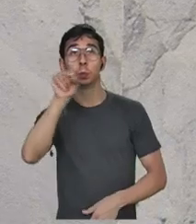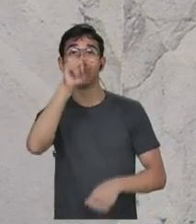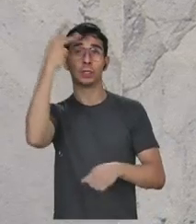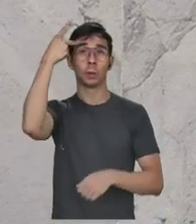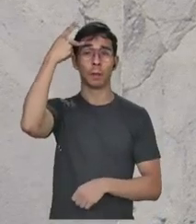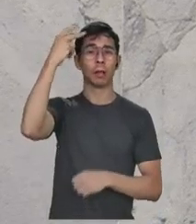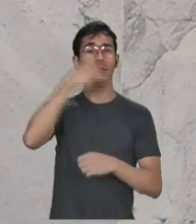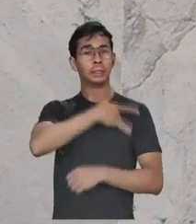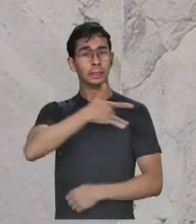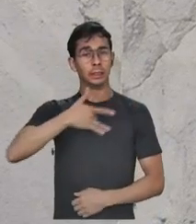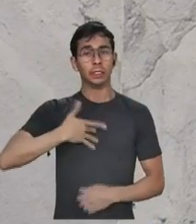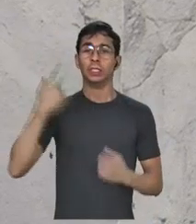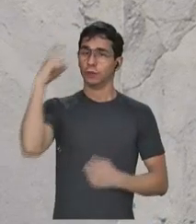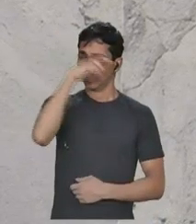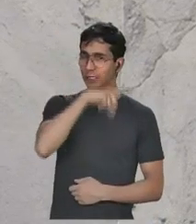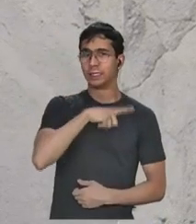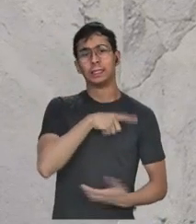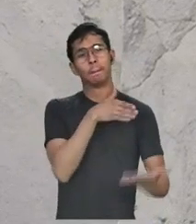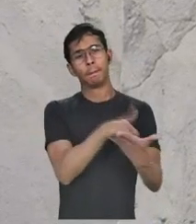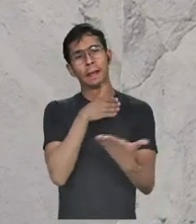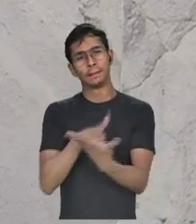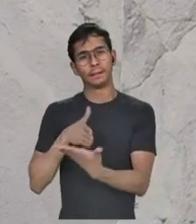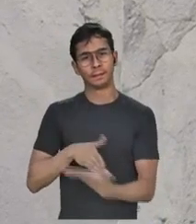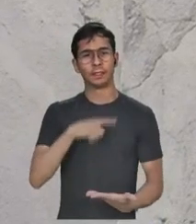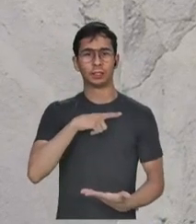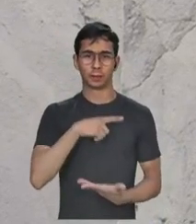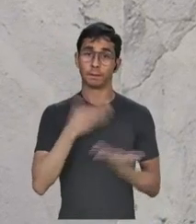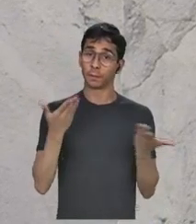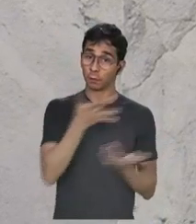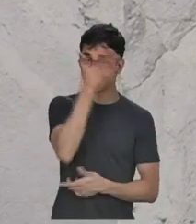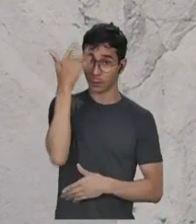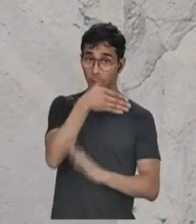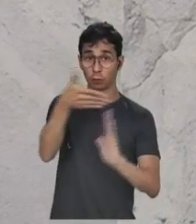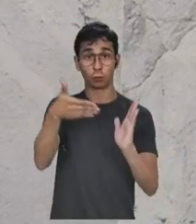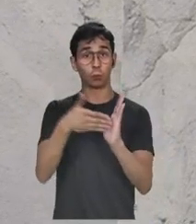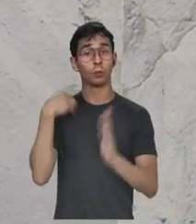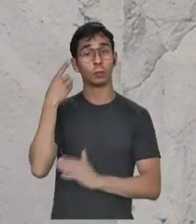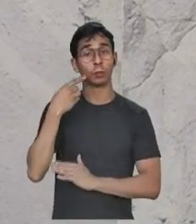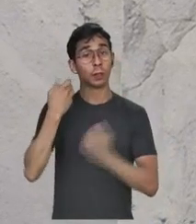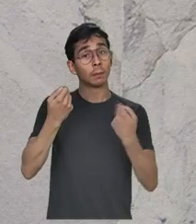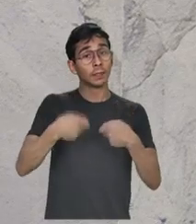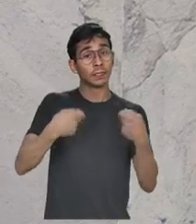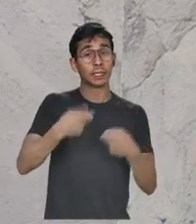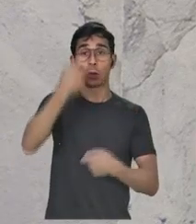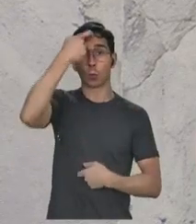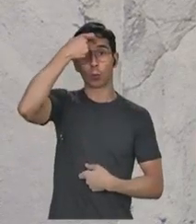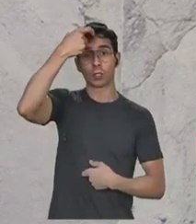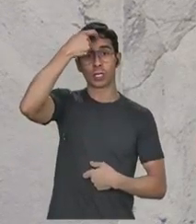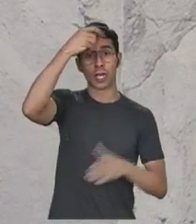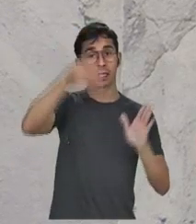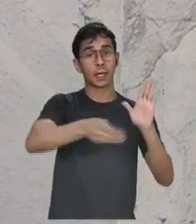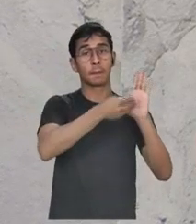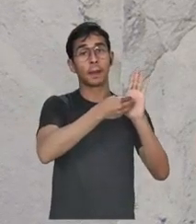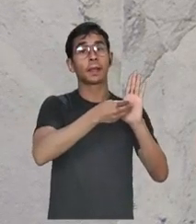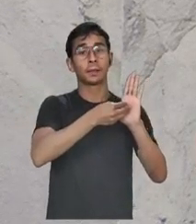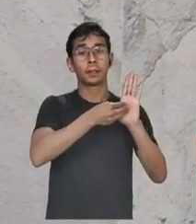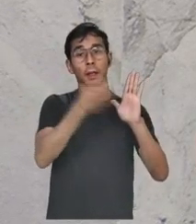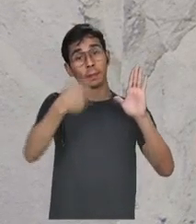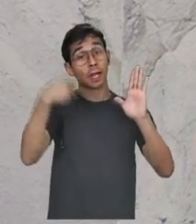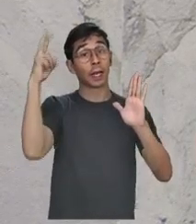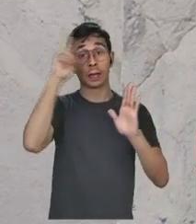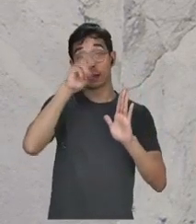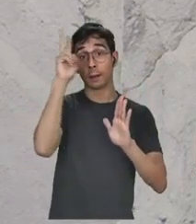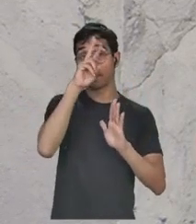estão todos os deputados aqui tem que estar conscientes disso na hora das suas emendas parlamentares lembrar também nesses hospitais